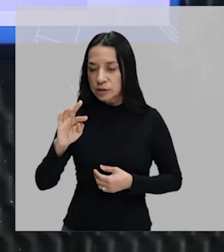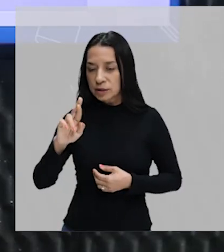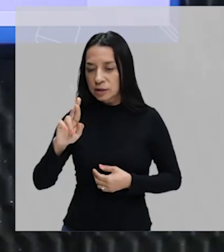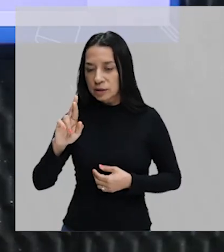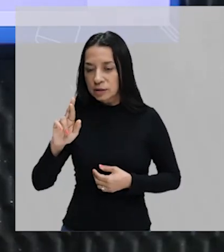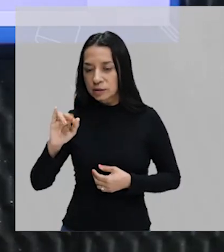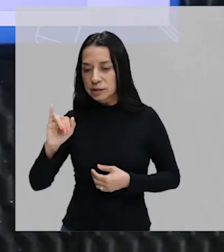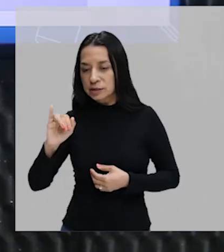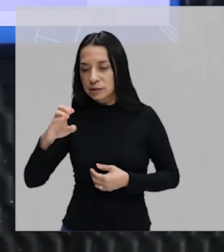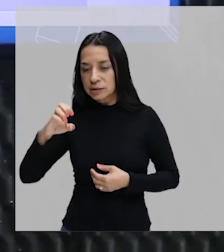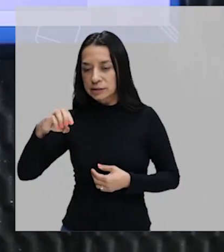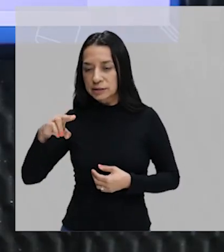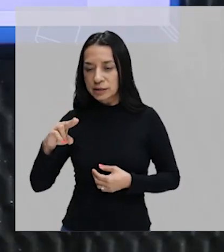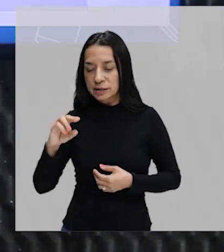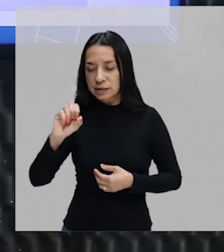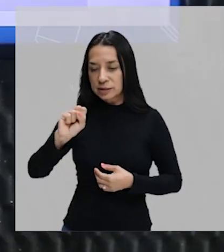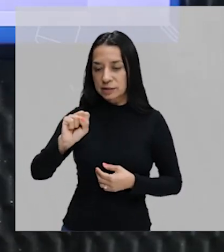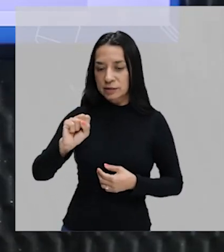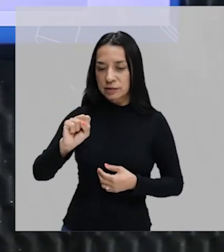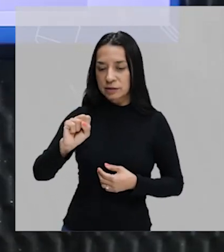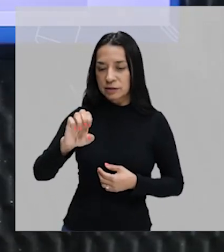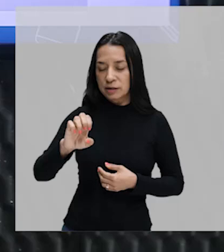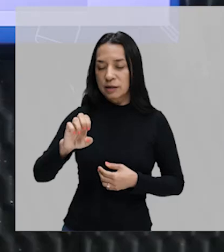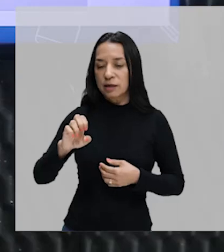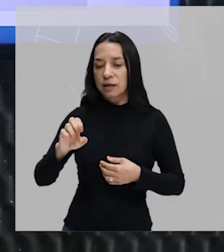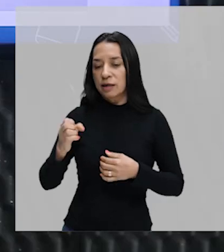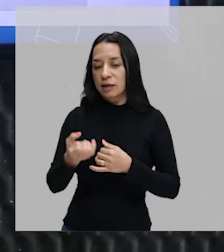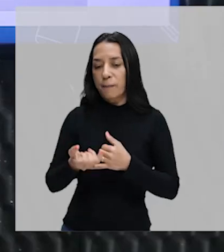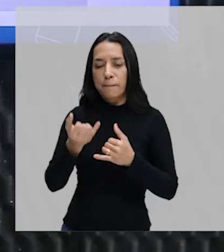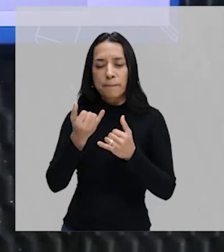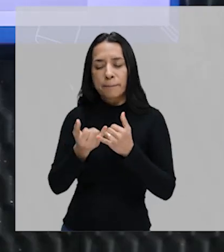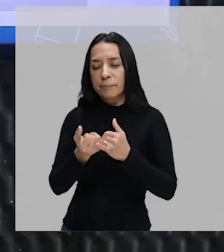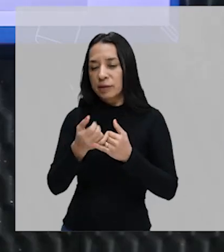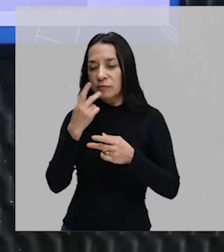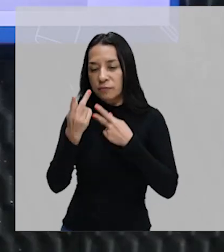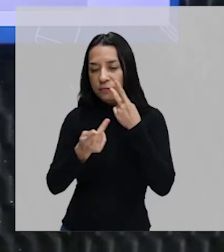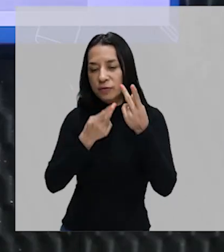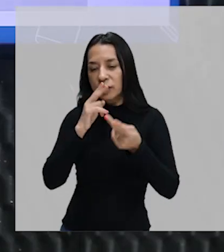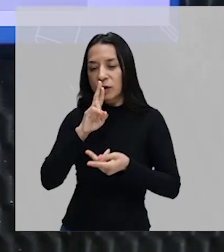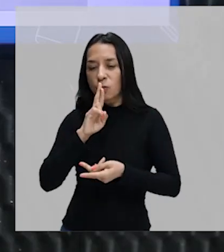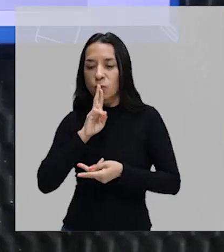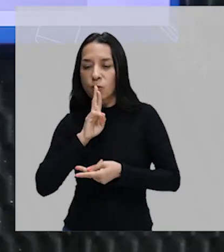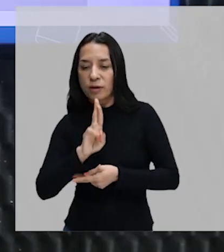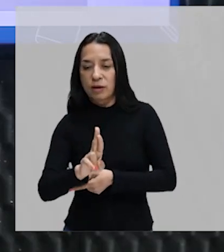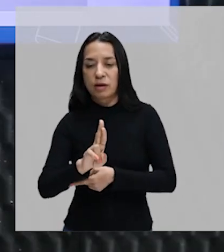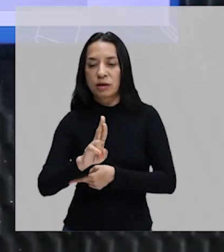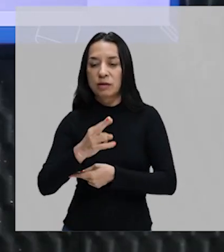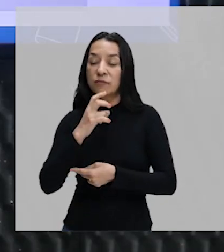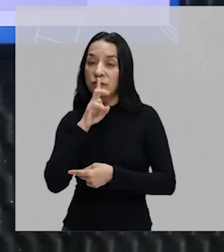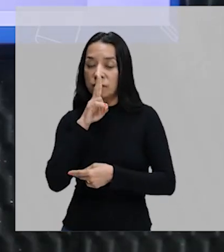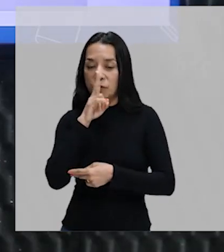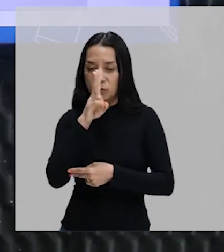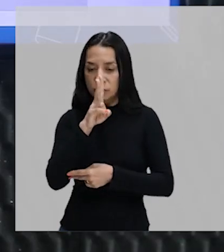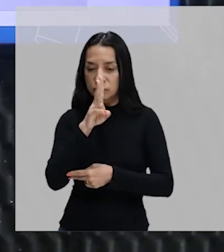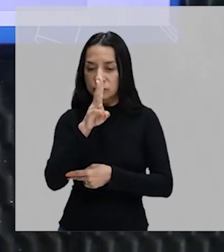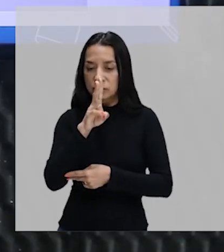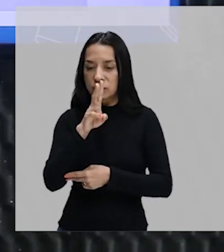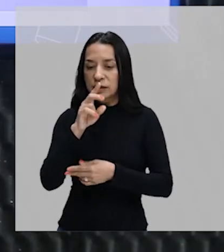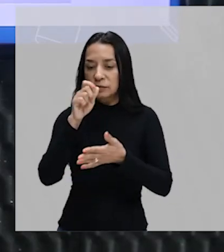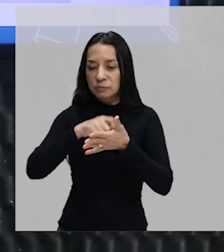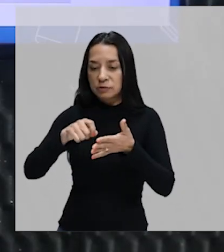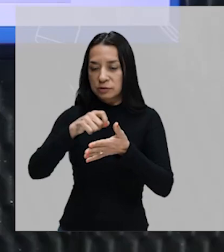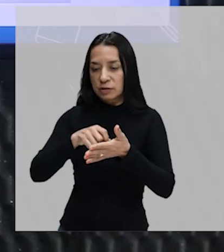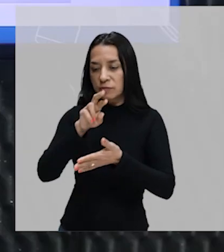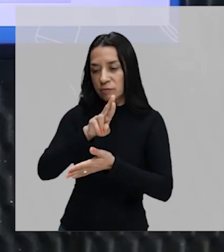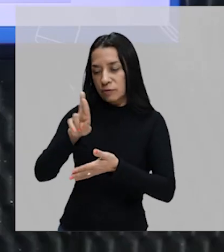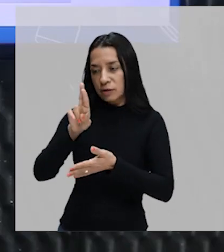porque é uma característica da língua espanhola, o R vibrante, eu escrevo ele como RR, que é o nosso dígrafo, tá?